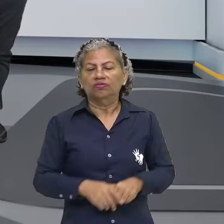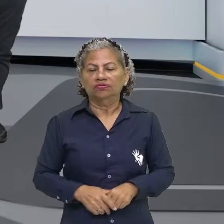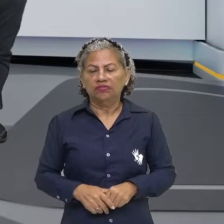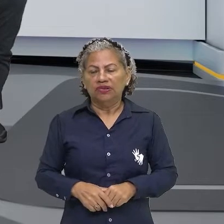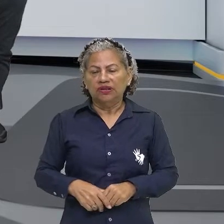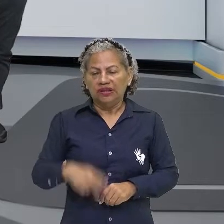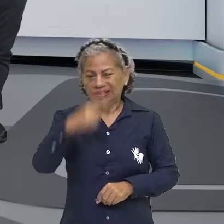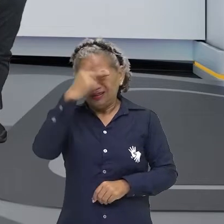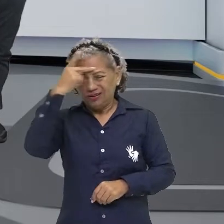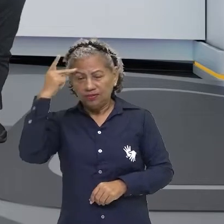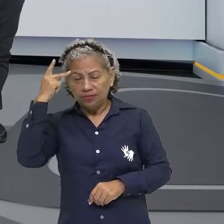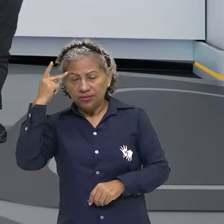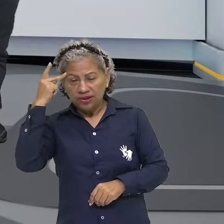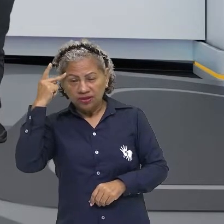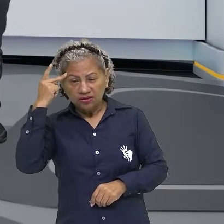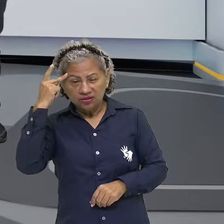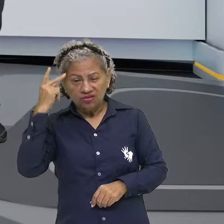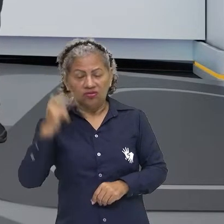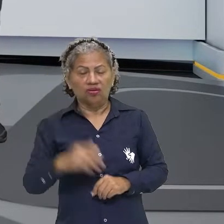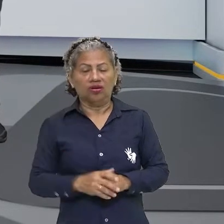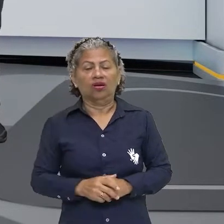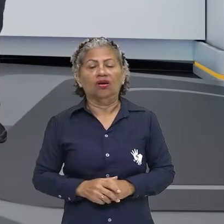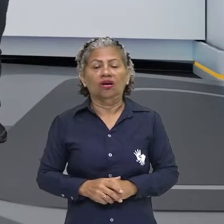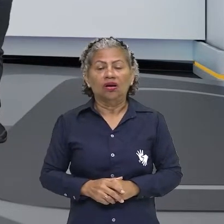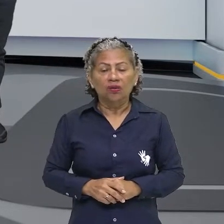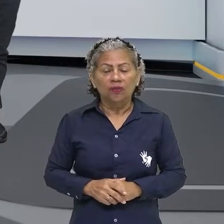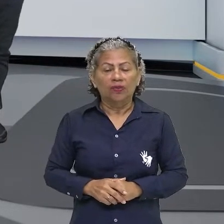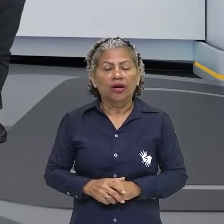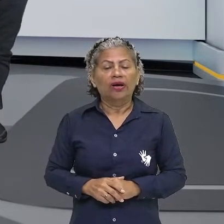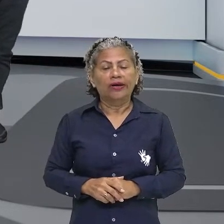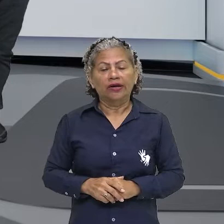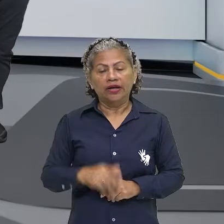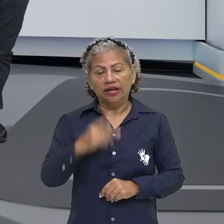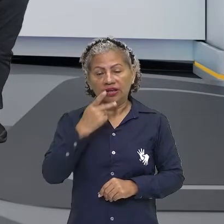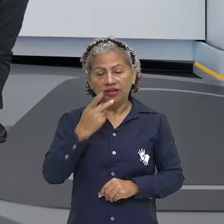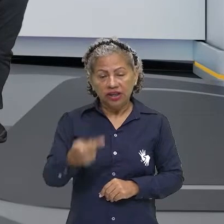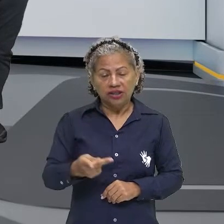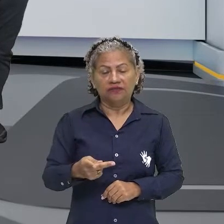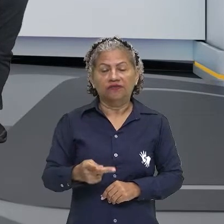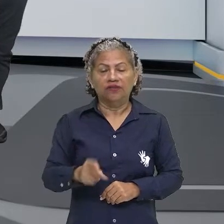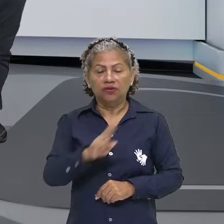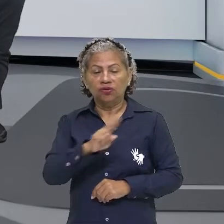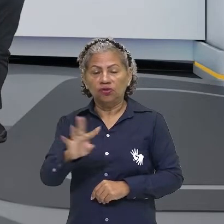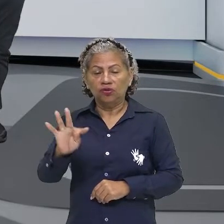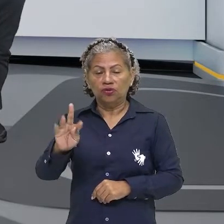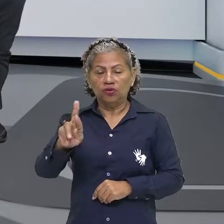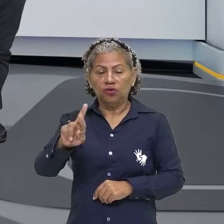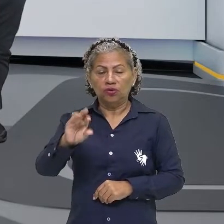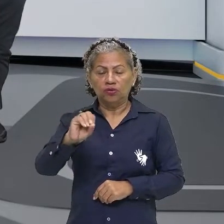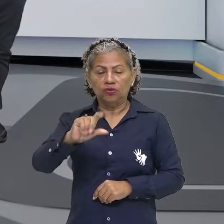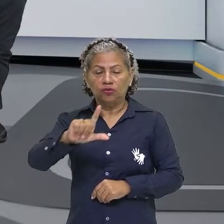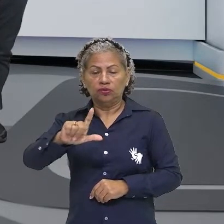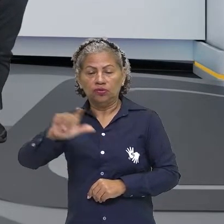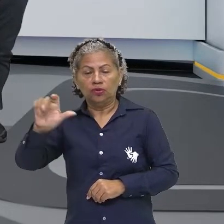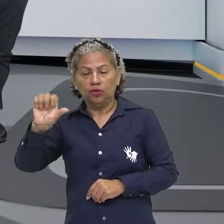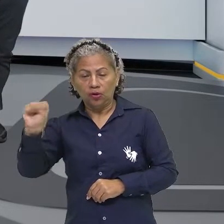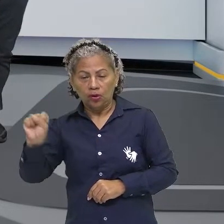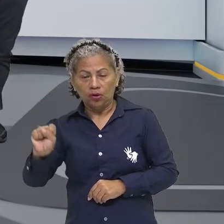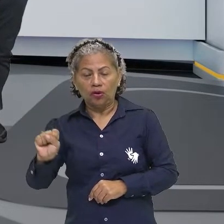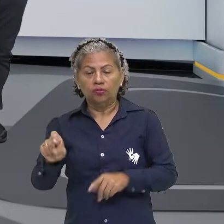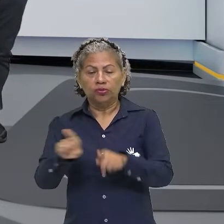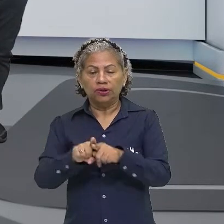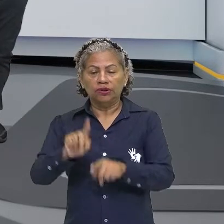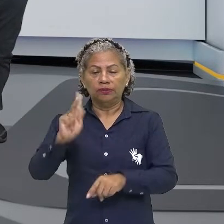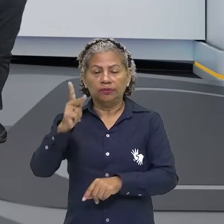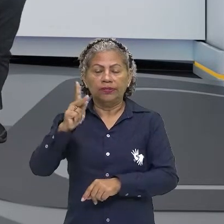denominadas trolls e haters, tá? A melhor opção quando se deparar com esse tipo de gente é não